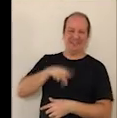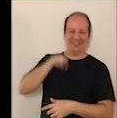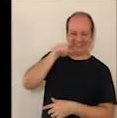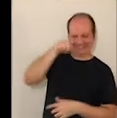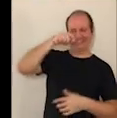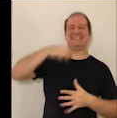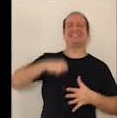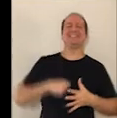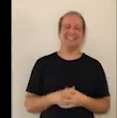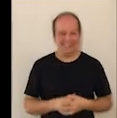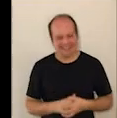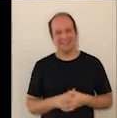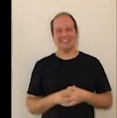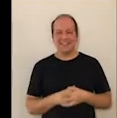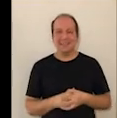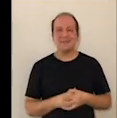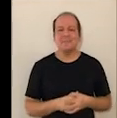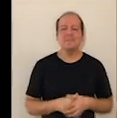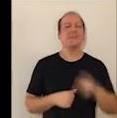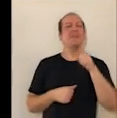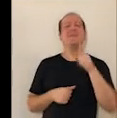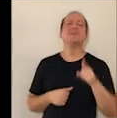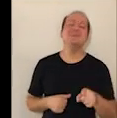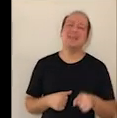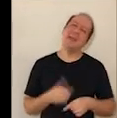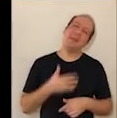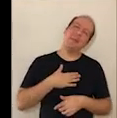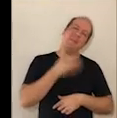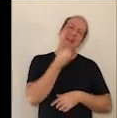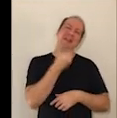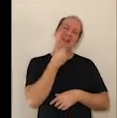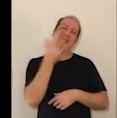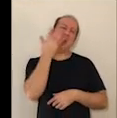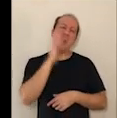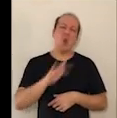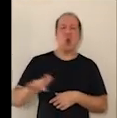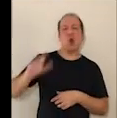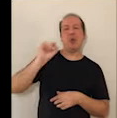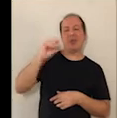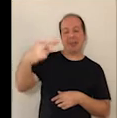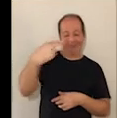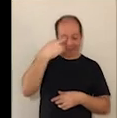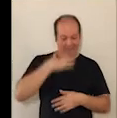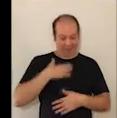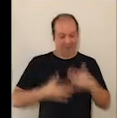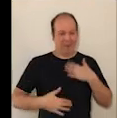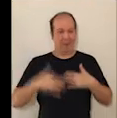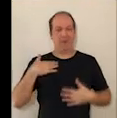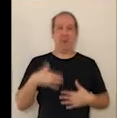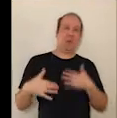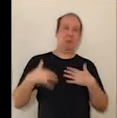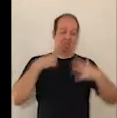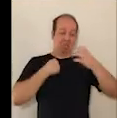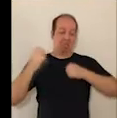senhor. Eu sei, meu menino de ouro, que você não quer ver o meu corpo. Você não quer ver o meu corpo